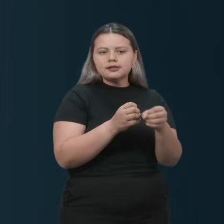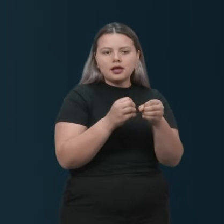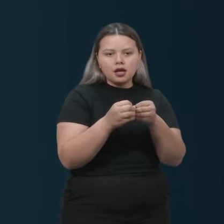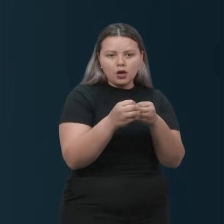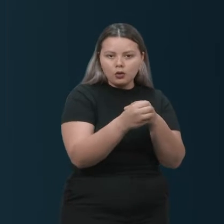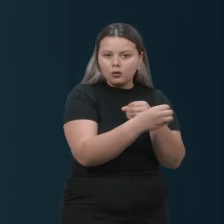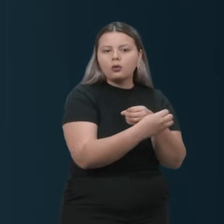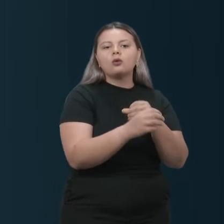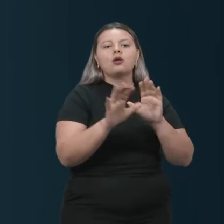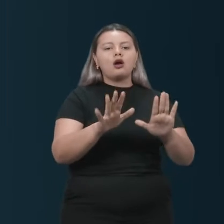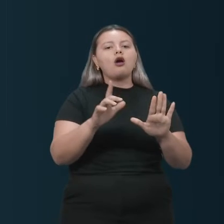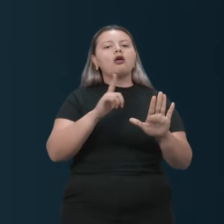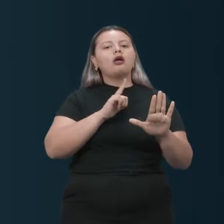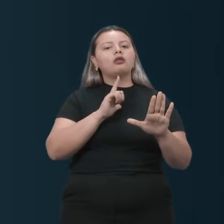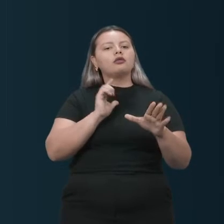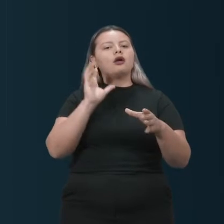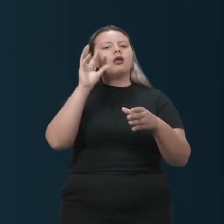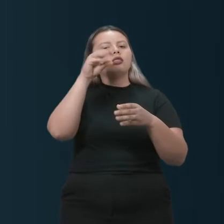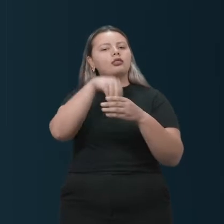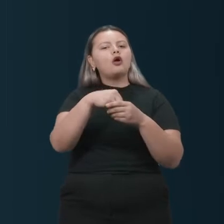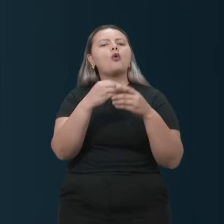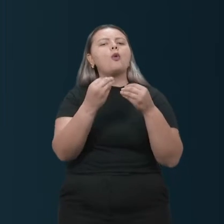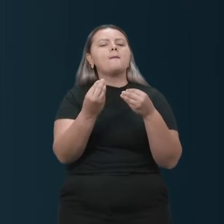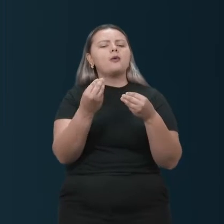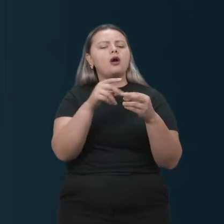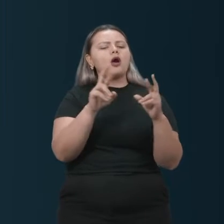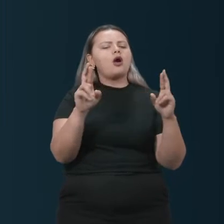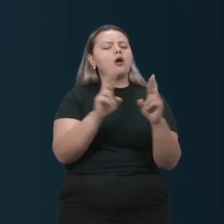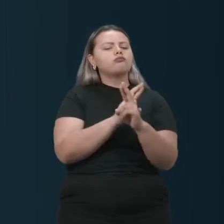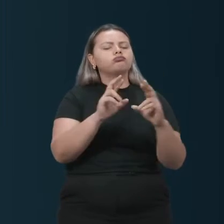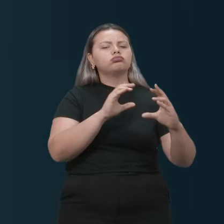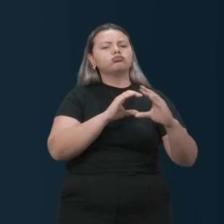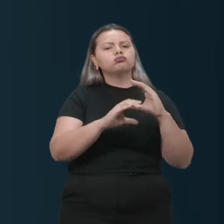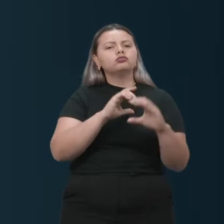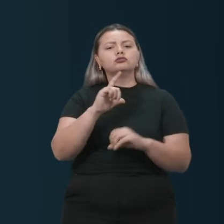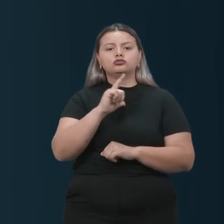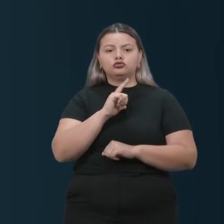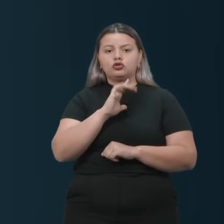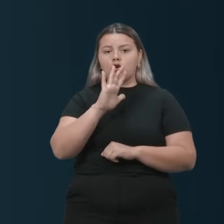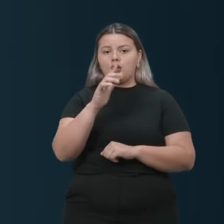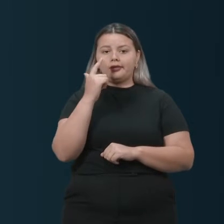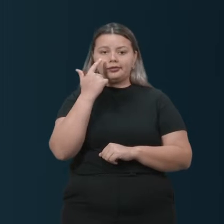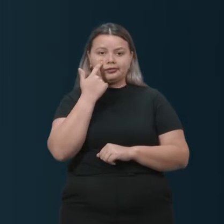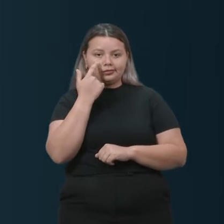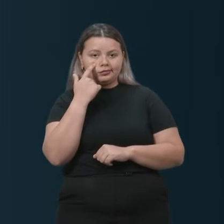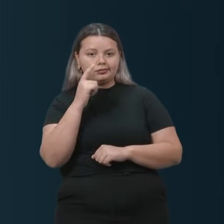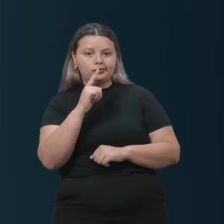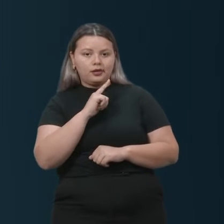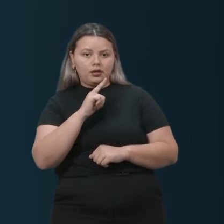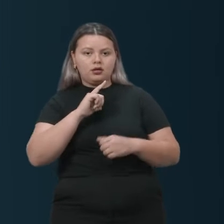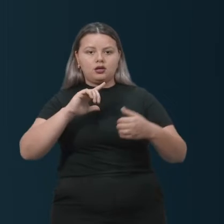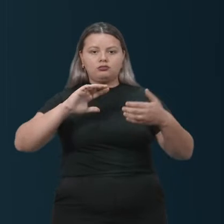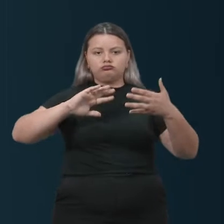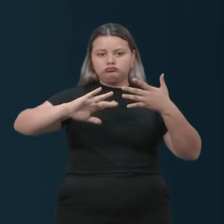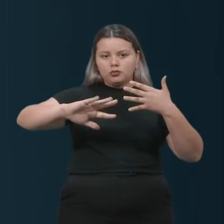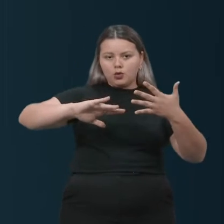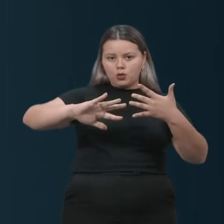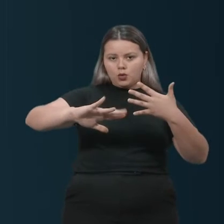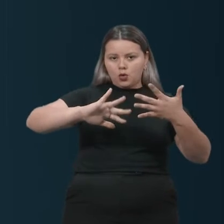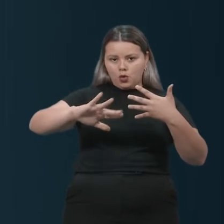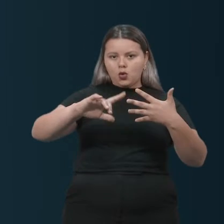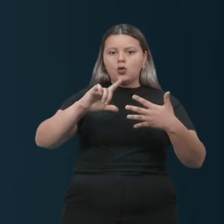como acontece a comunicação entre neurônios. Então, a gente tem neurônios e células da glia, sendo que